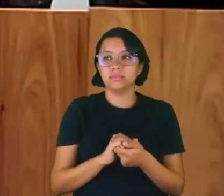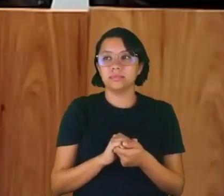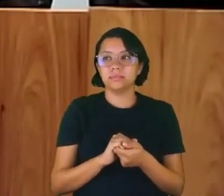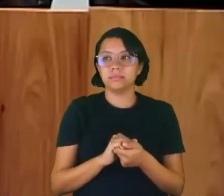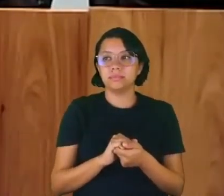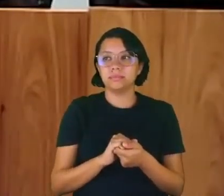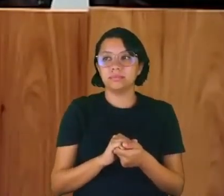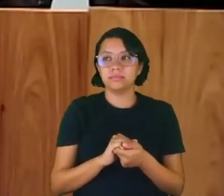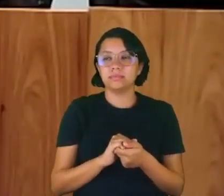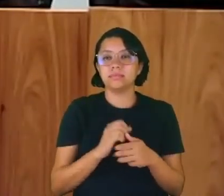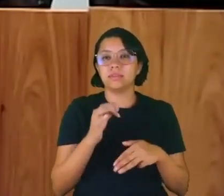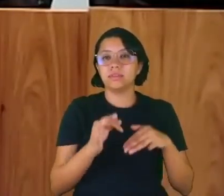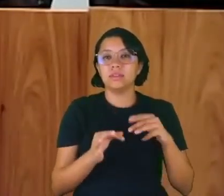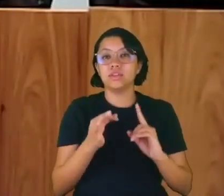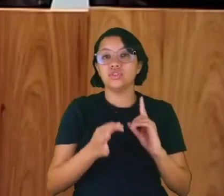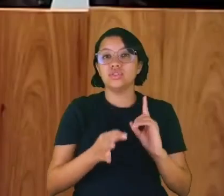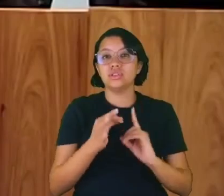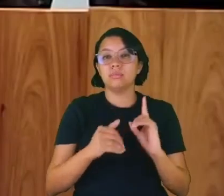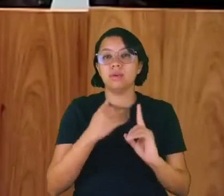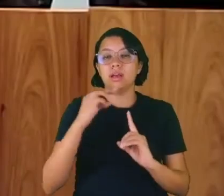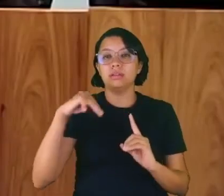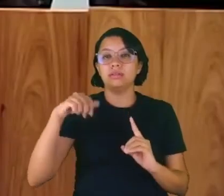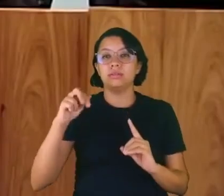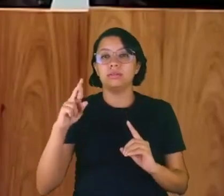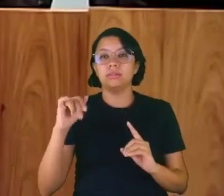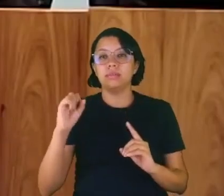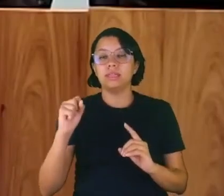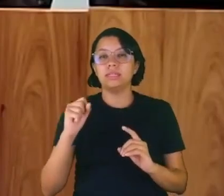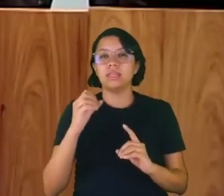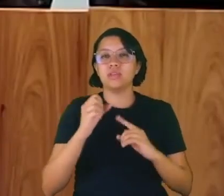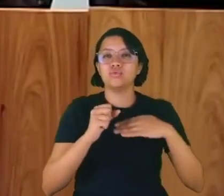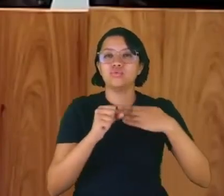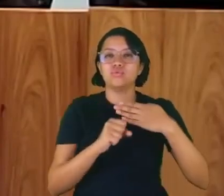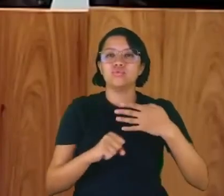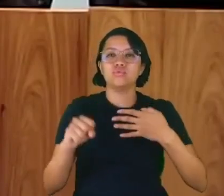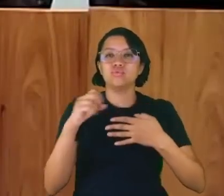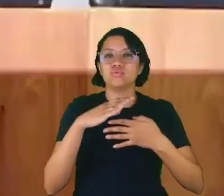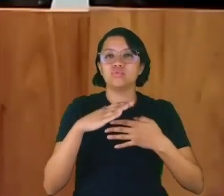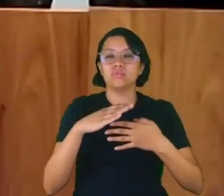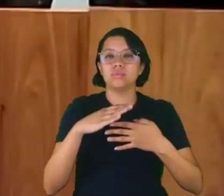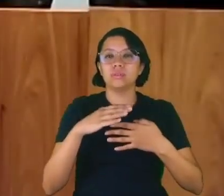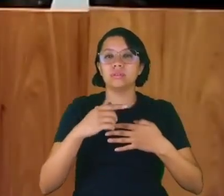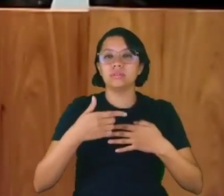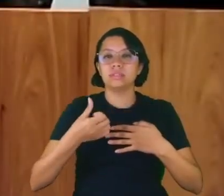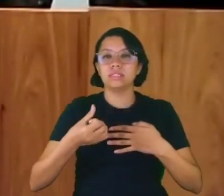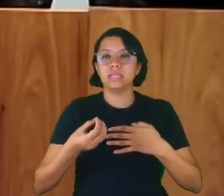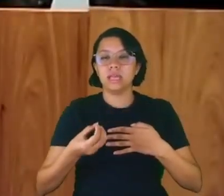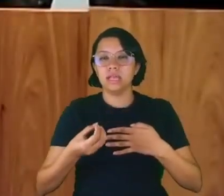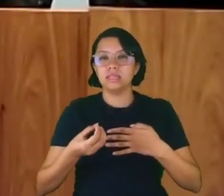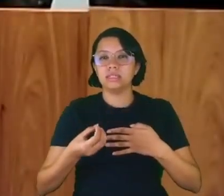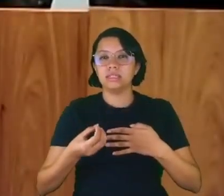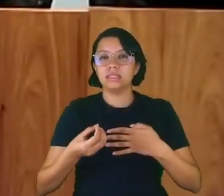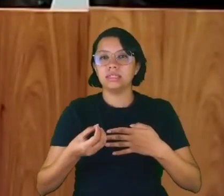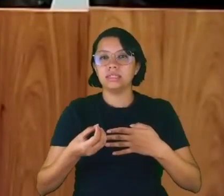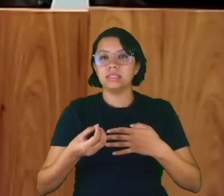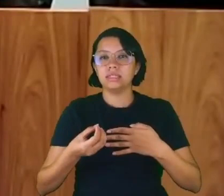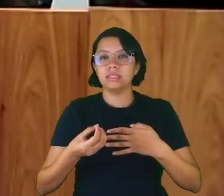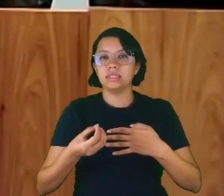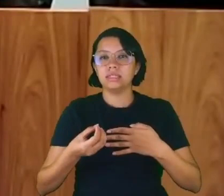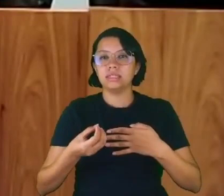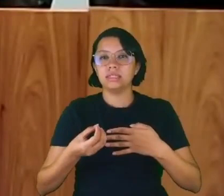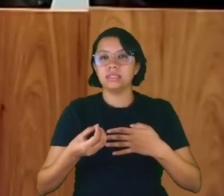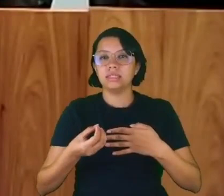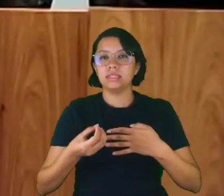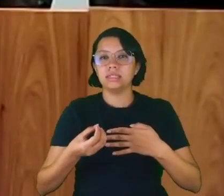A presidente desembargadora Marisa vai lembrar, súmula 260. Lembra quantos casos de súmula 260 do extinto TFR? A